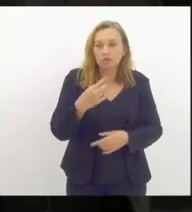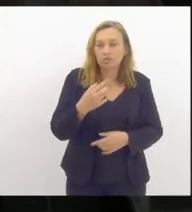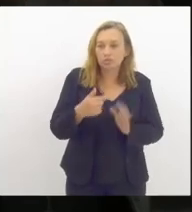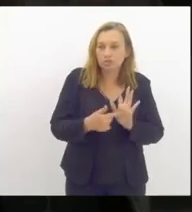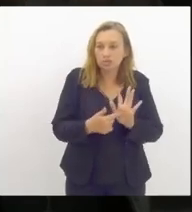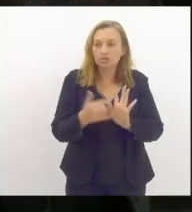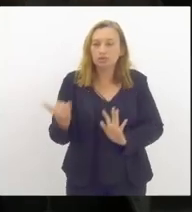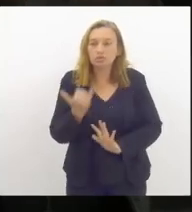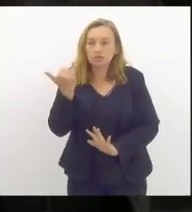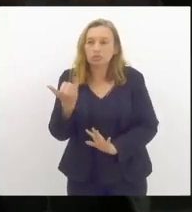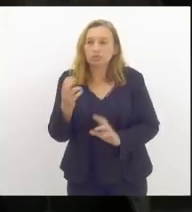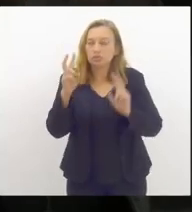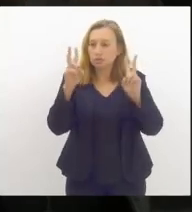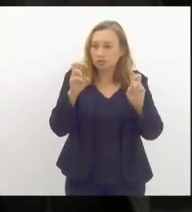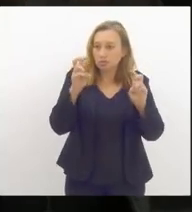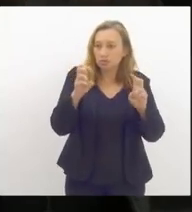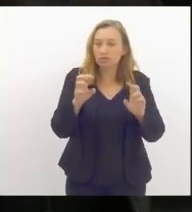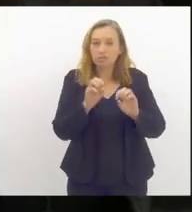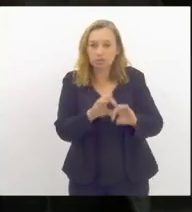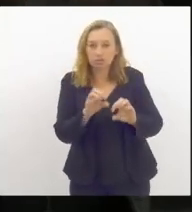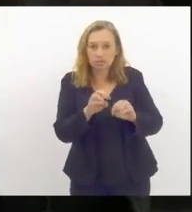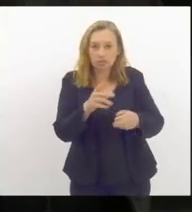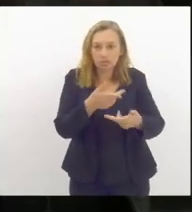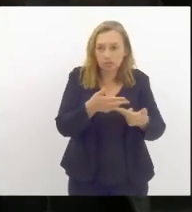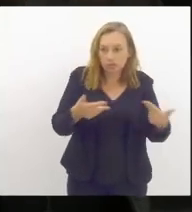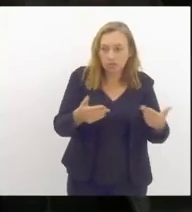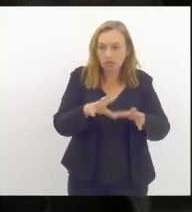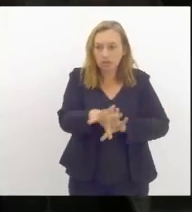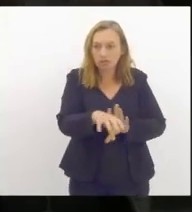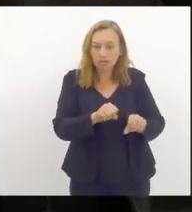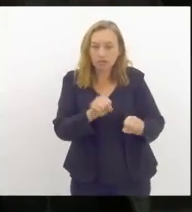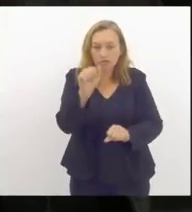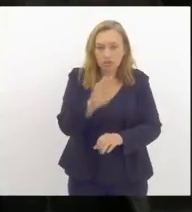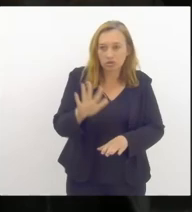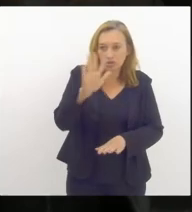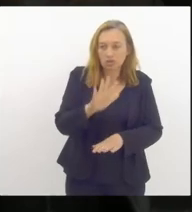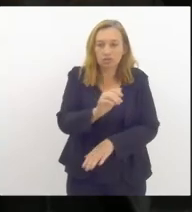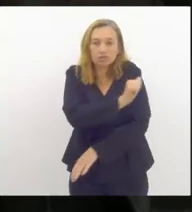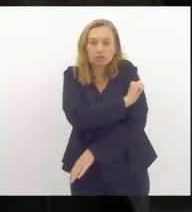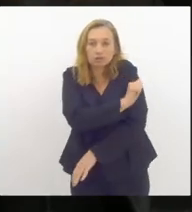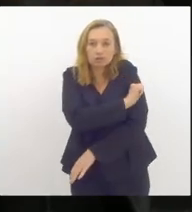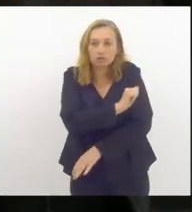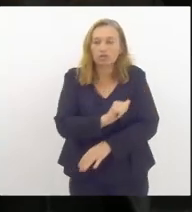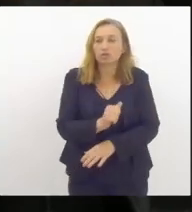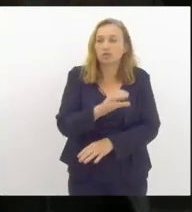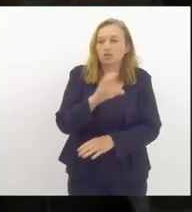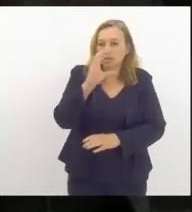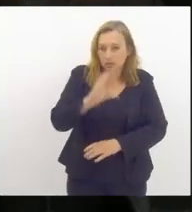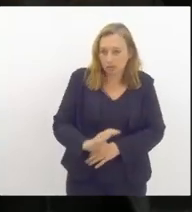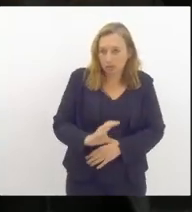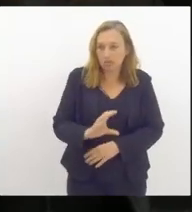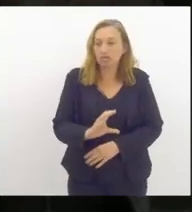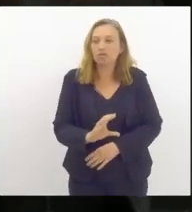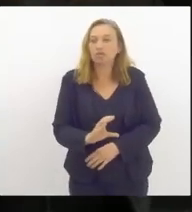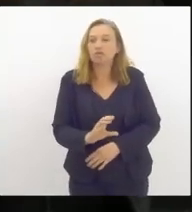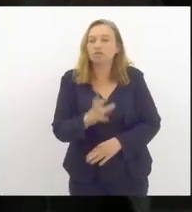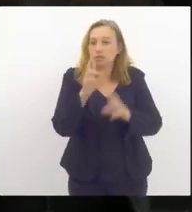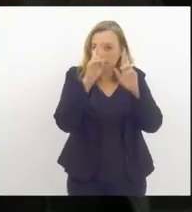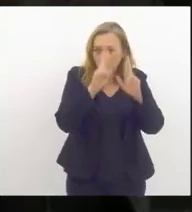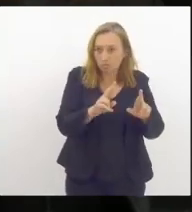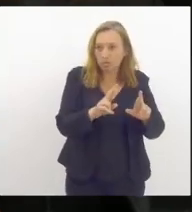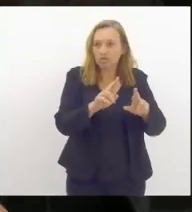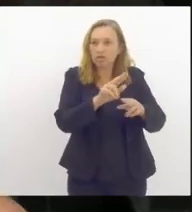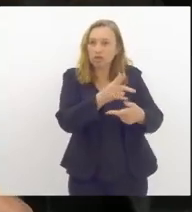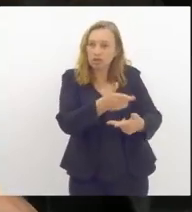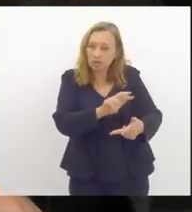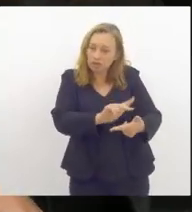importância do tema da educação por limb na formação geral dos nossos estudantes na formação geral para a cidadania na formação geral para o respeito